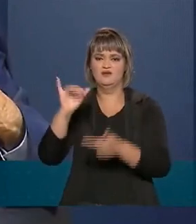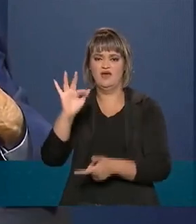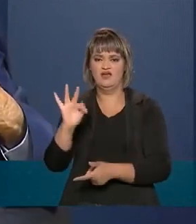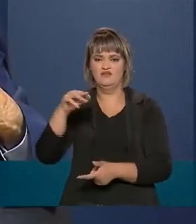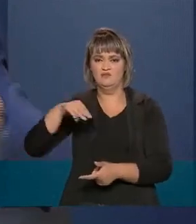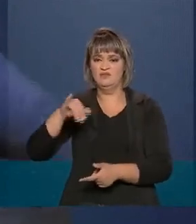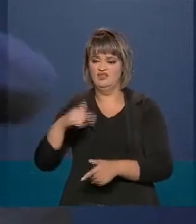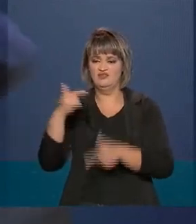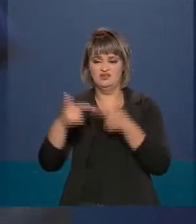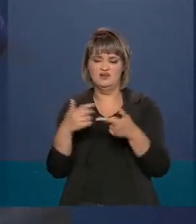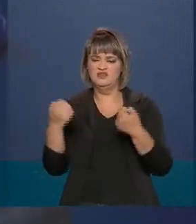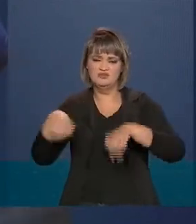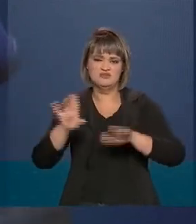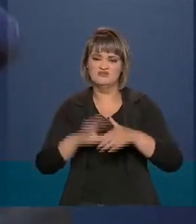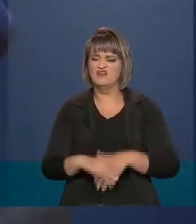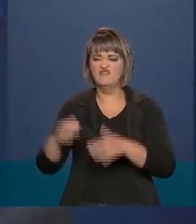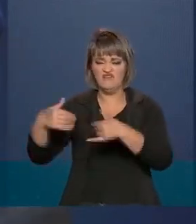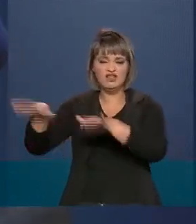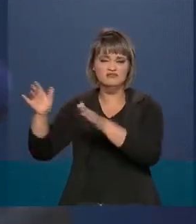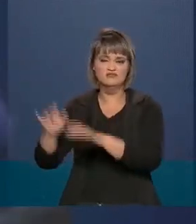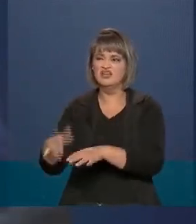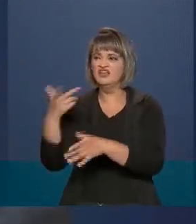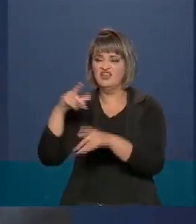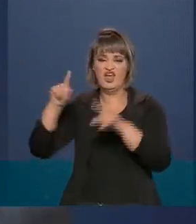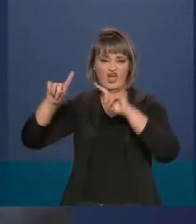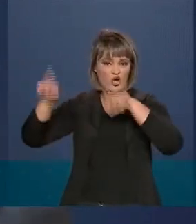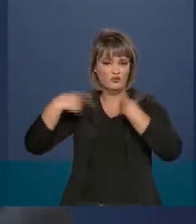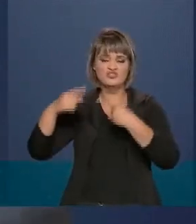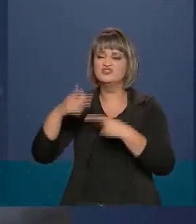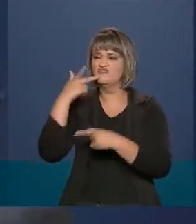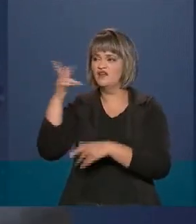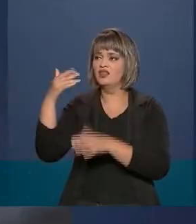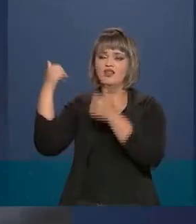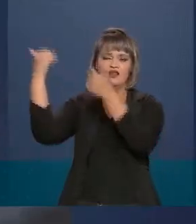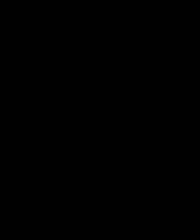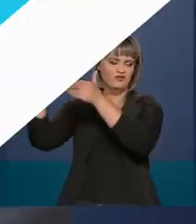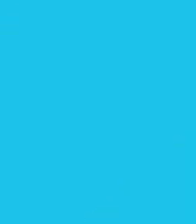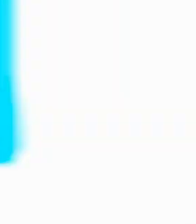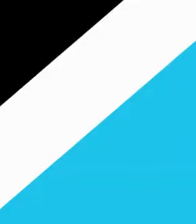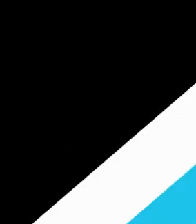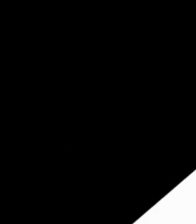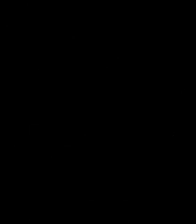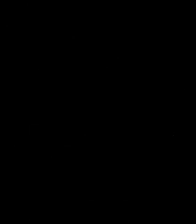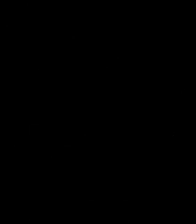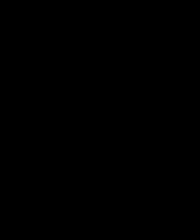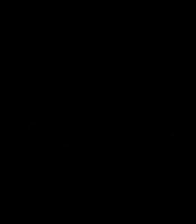ter mais aqui dentro. Deixa a turma lá fora, fala mal da gente lá fora, em vez de falar aqui dentro também.